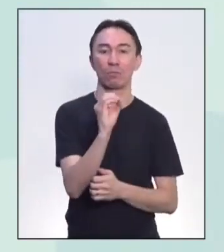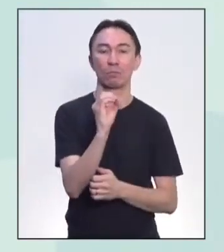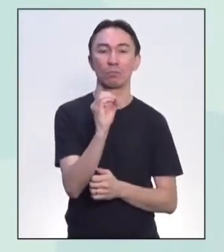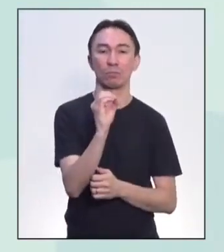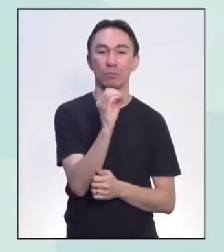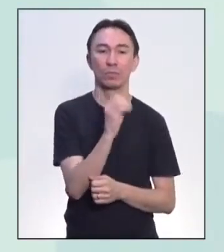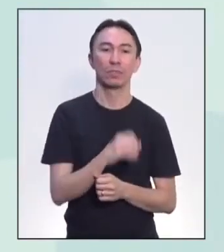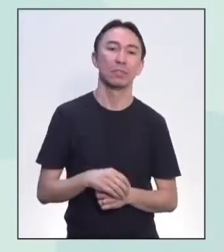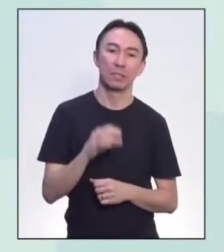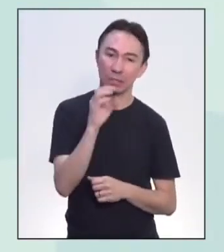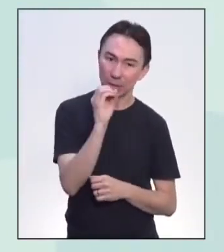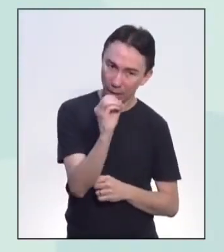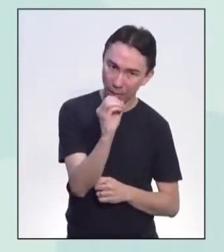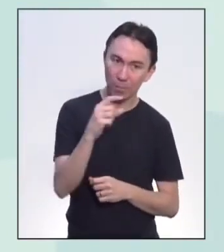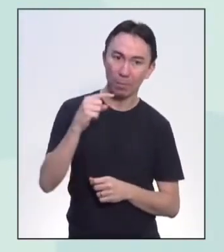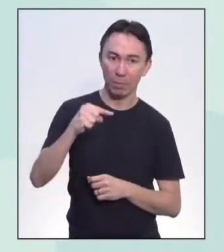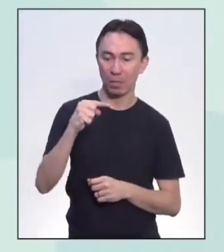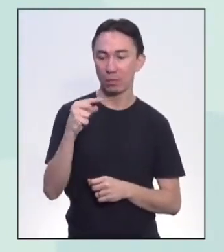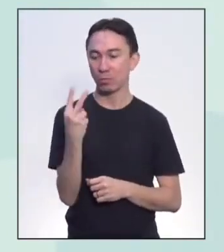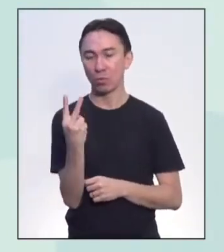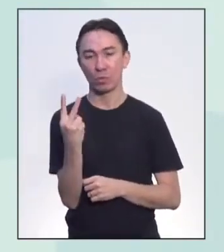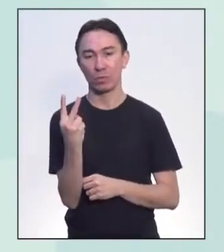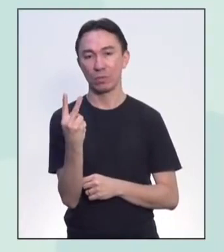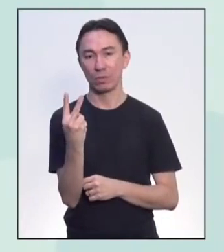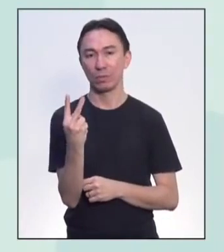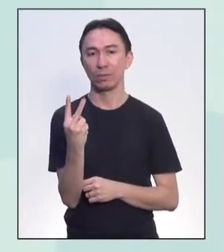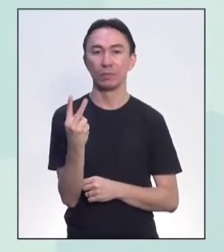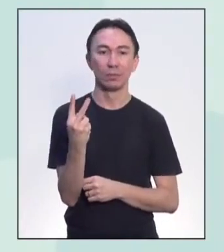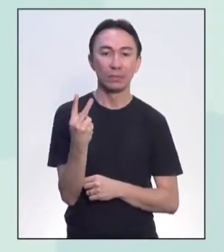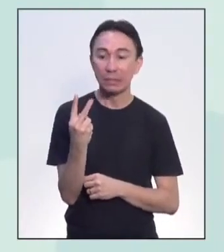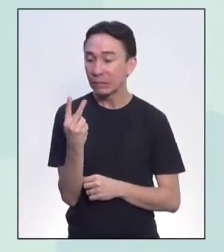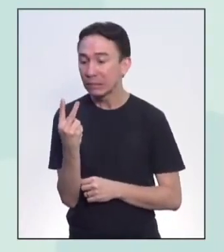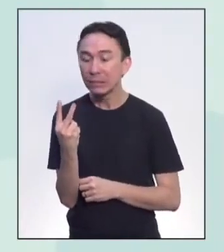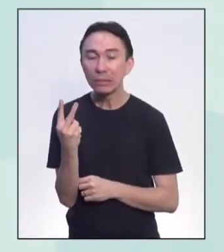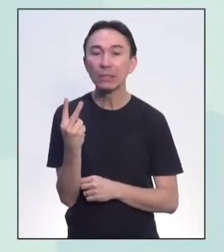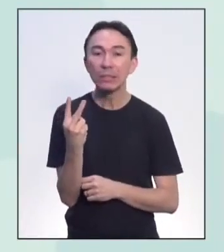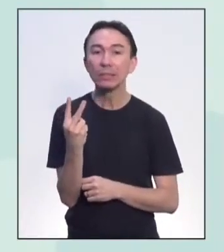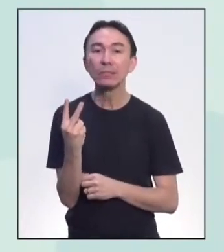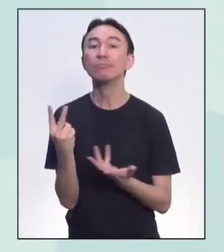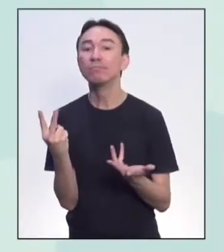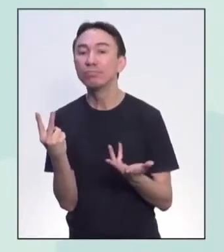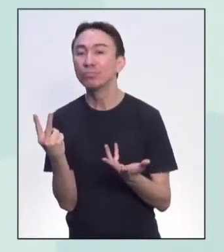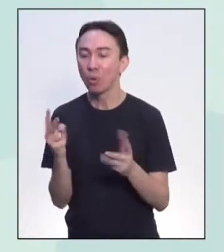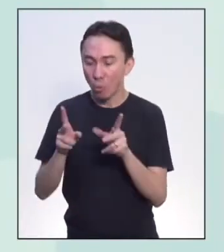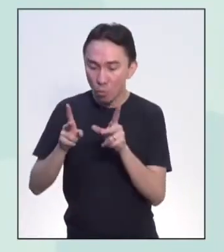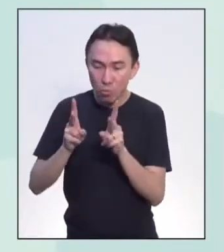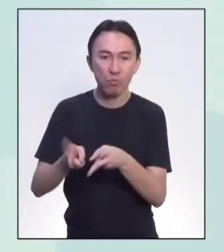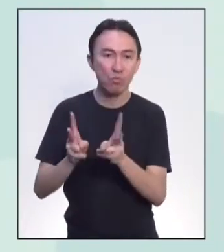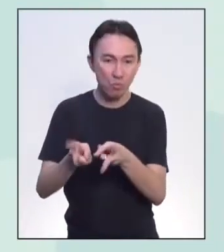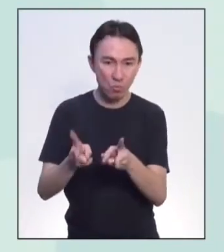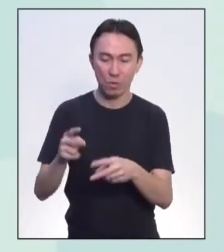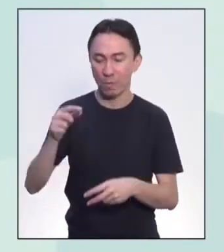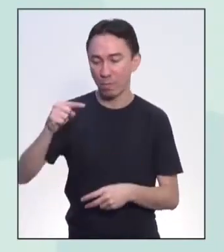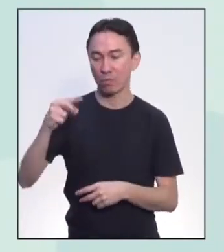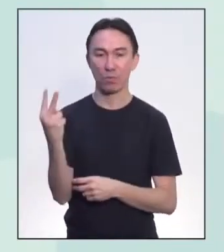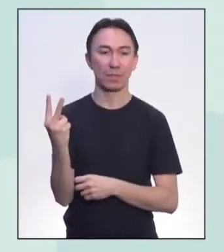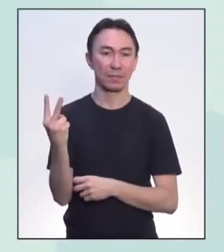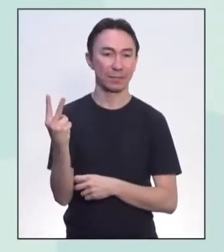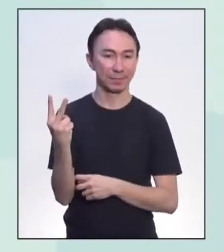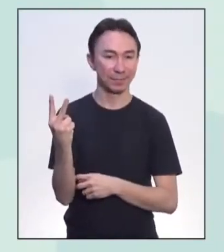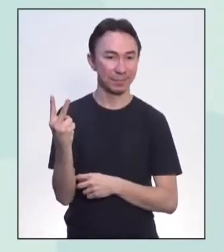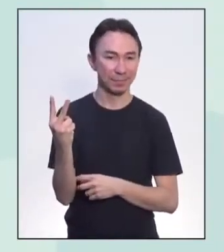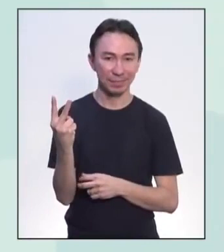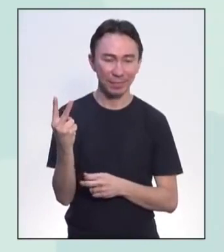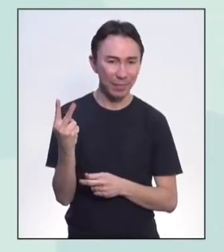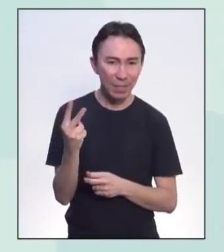gente vai ter 0 menos 2. Não tenho nada, devo 2, continuo devendo 2. Olha, por enquanto